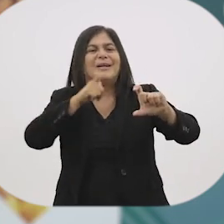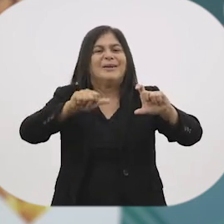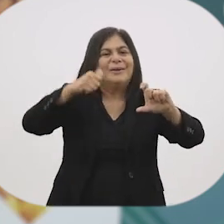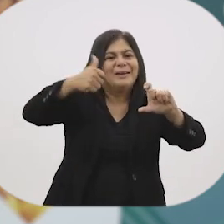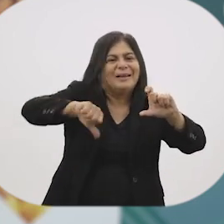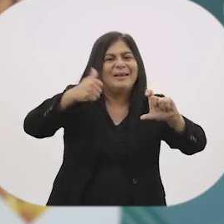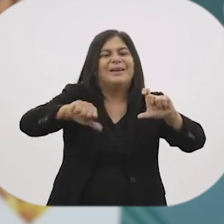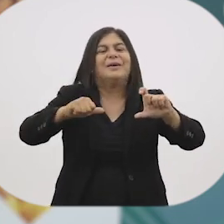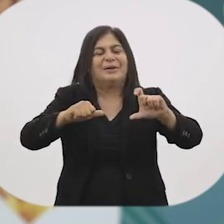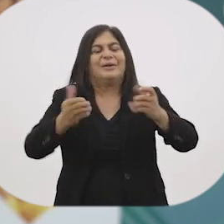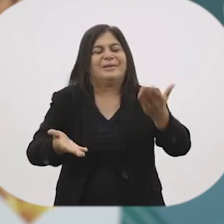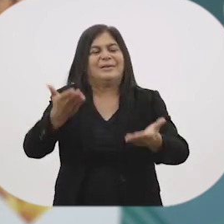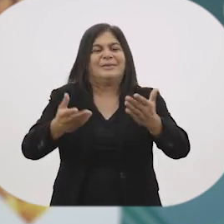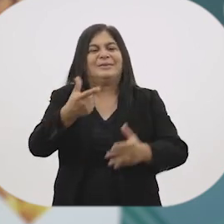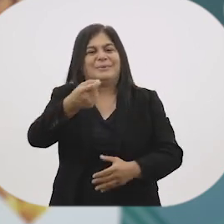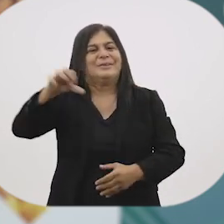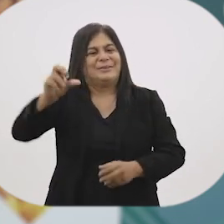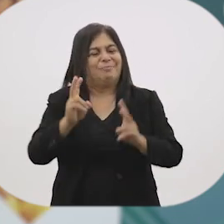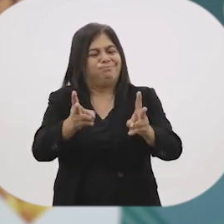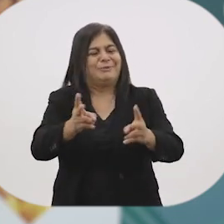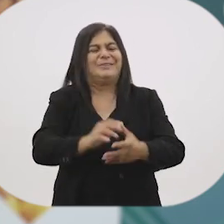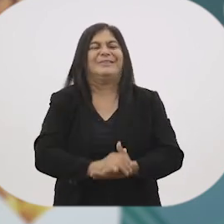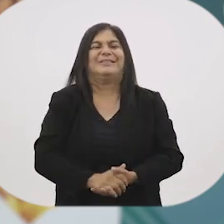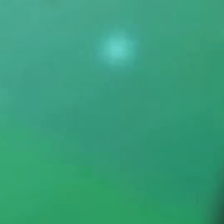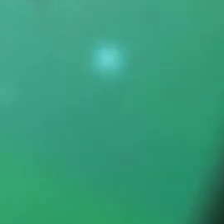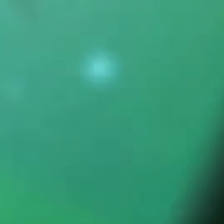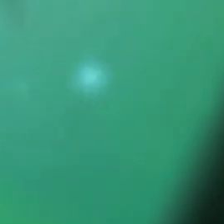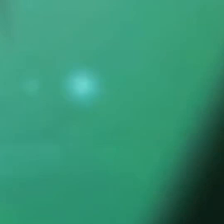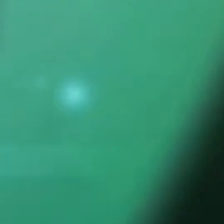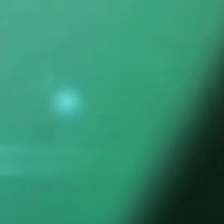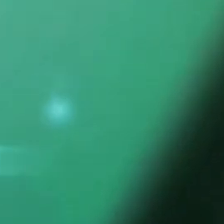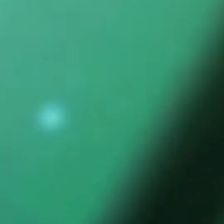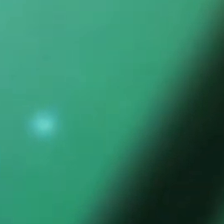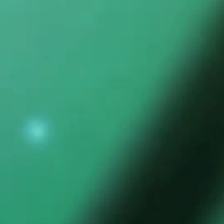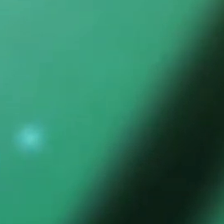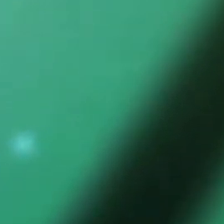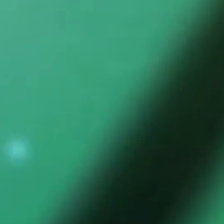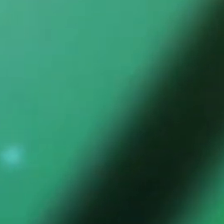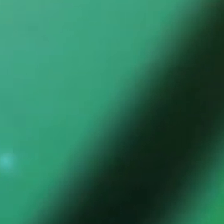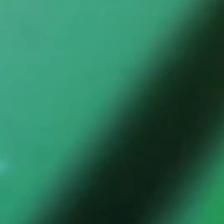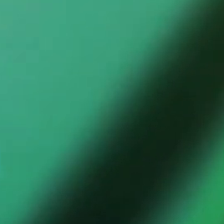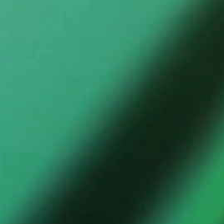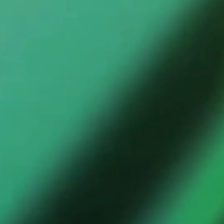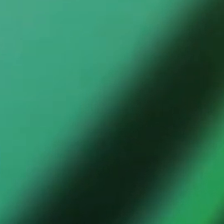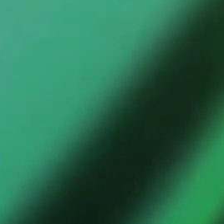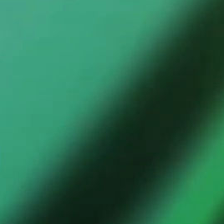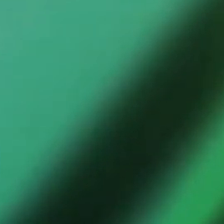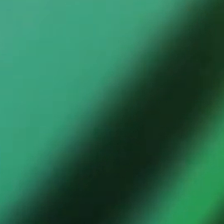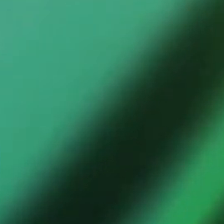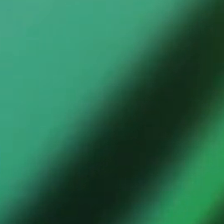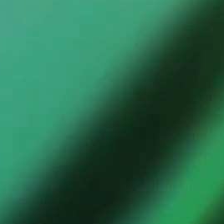atuação do ministério público em 2019 não sair não não